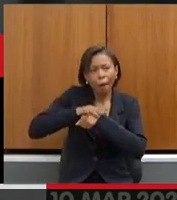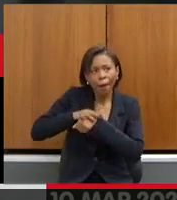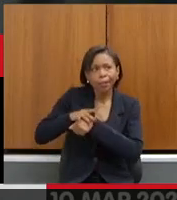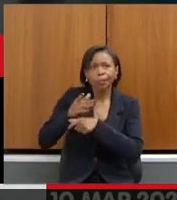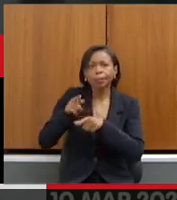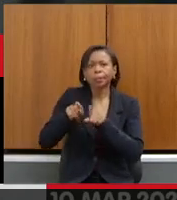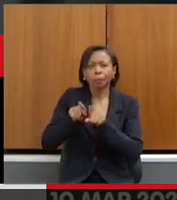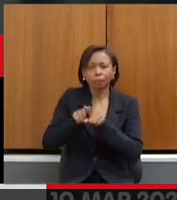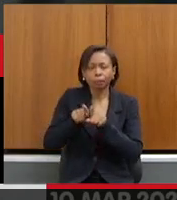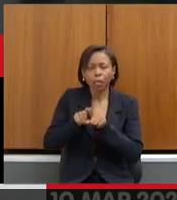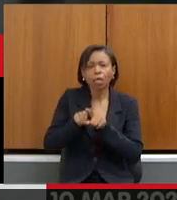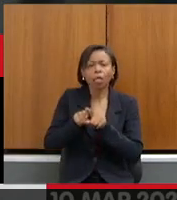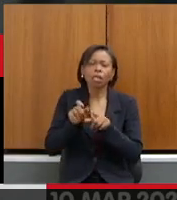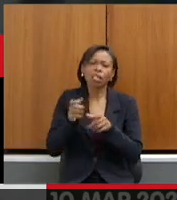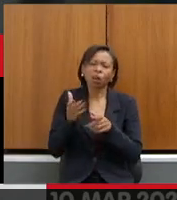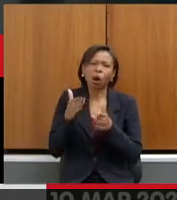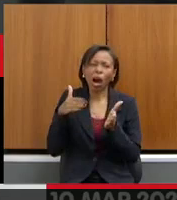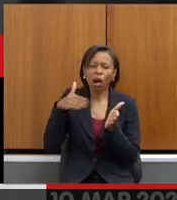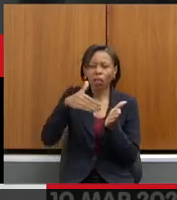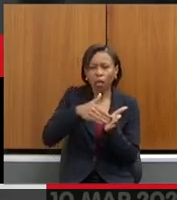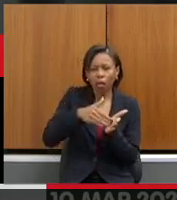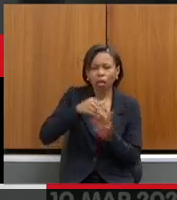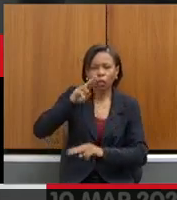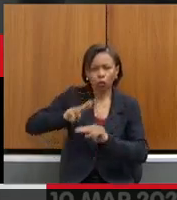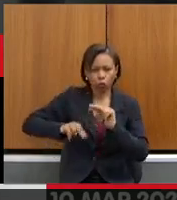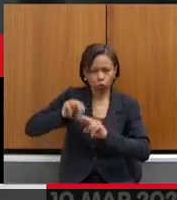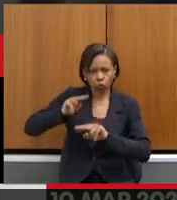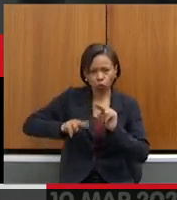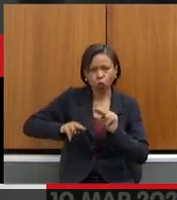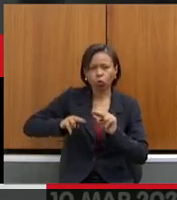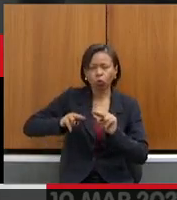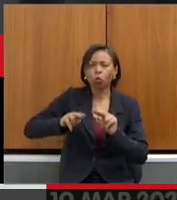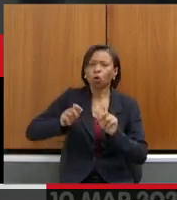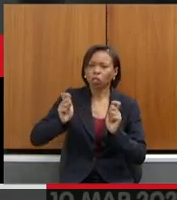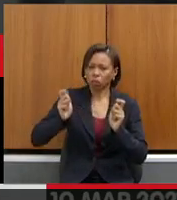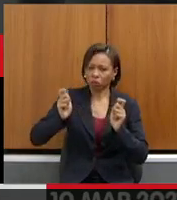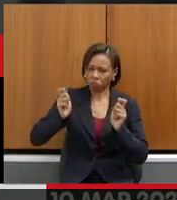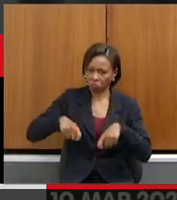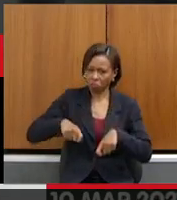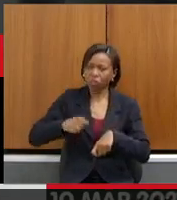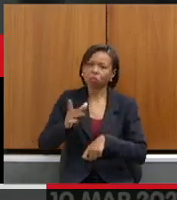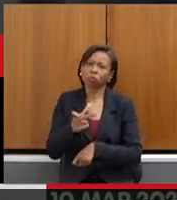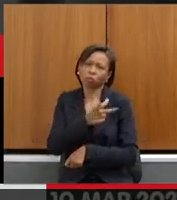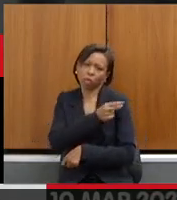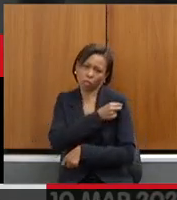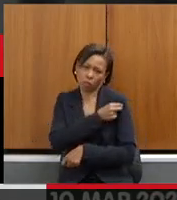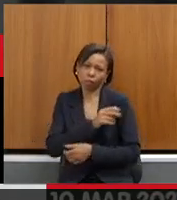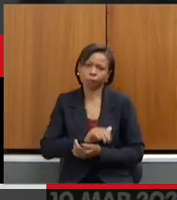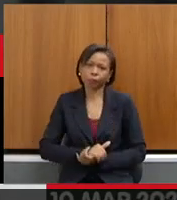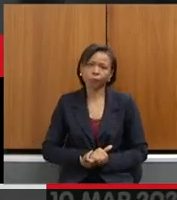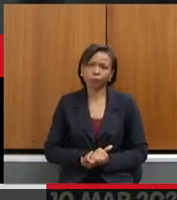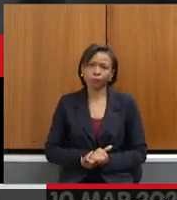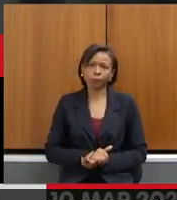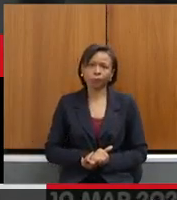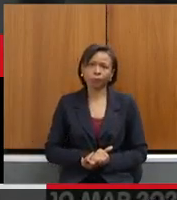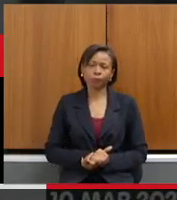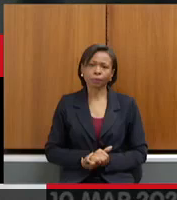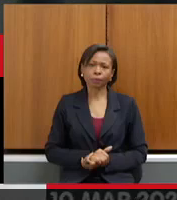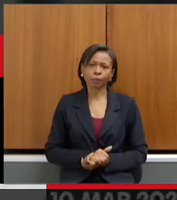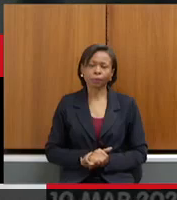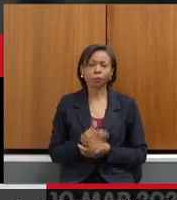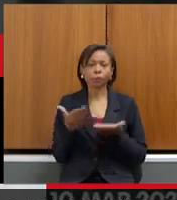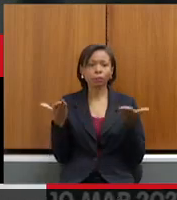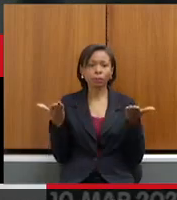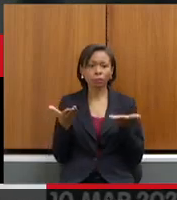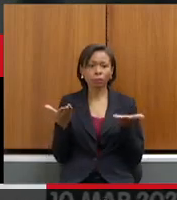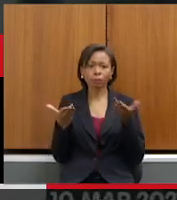eu entendo que esses todos até Julho nós já devemos ter vacinados isso e com a palavra